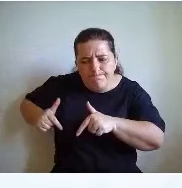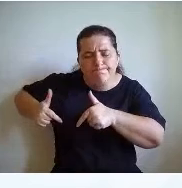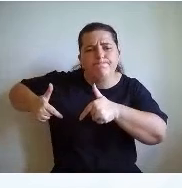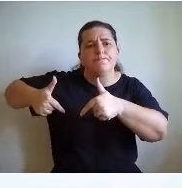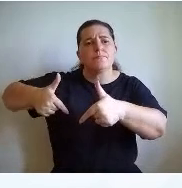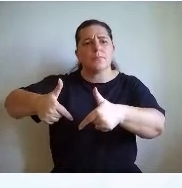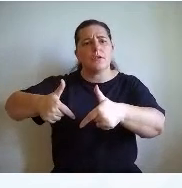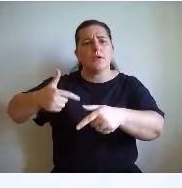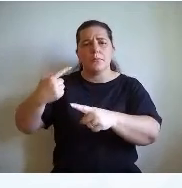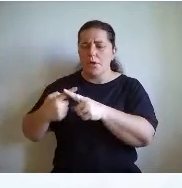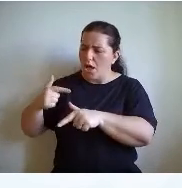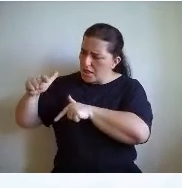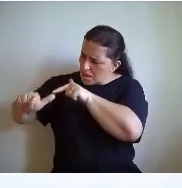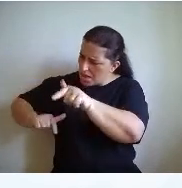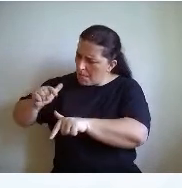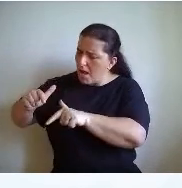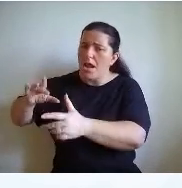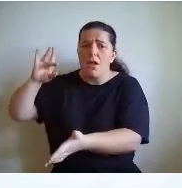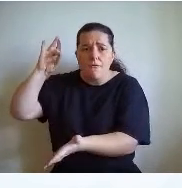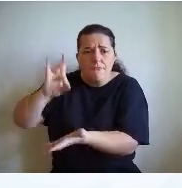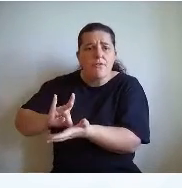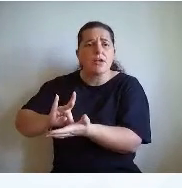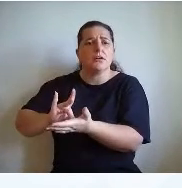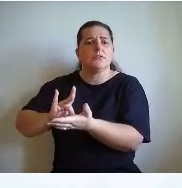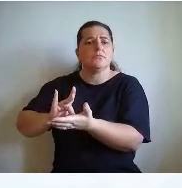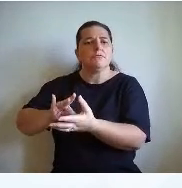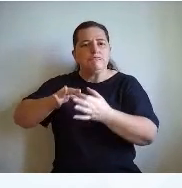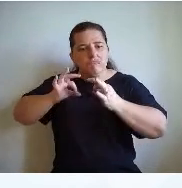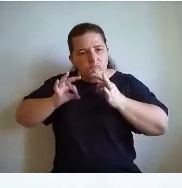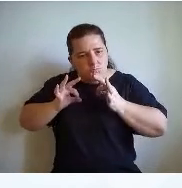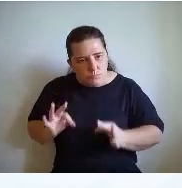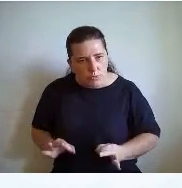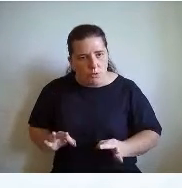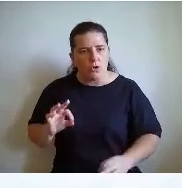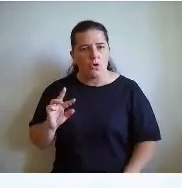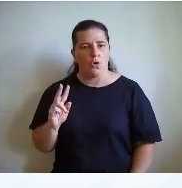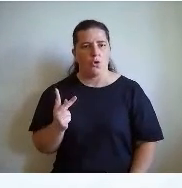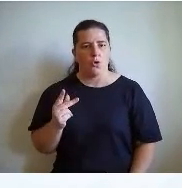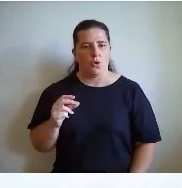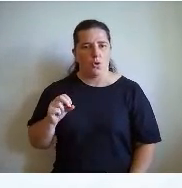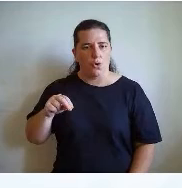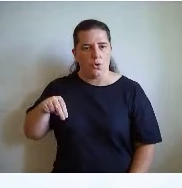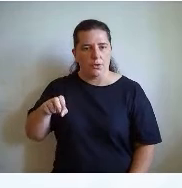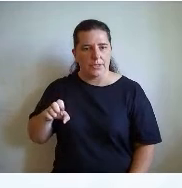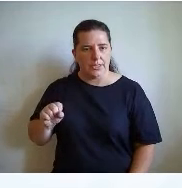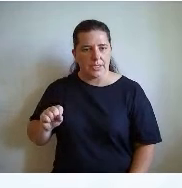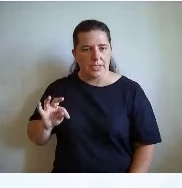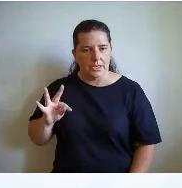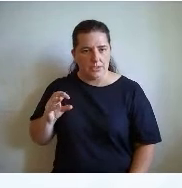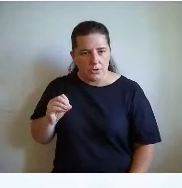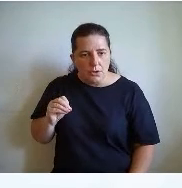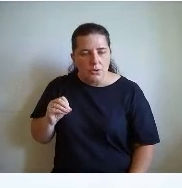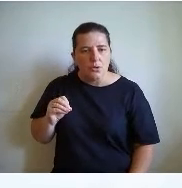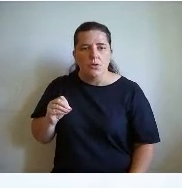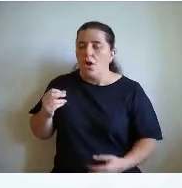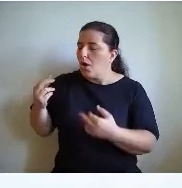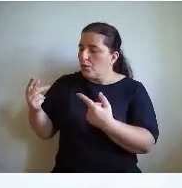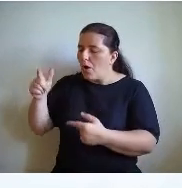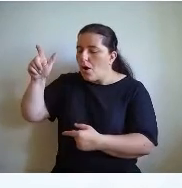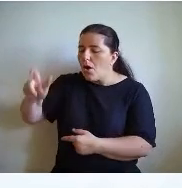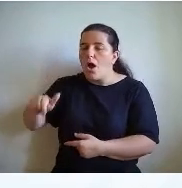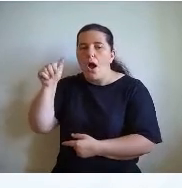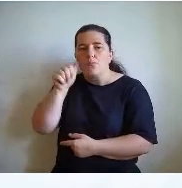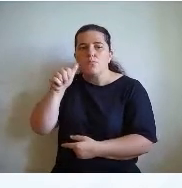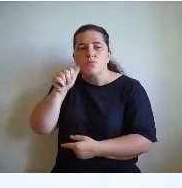muito verdadeiro, muito honesto com as mulheres lá de Osasco, porque também existe lá um departamento da mulher no Sindicato